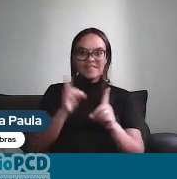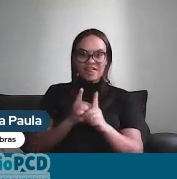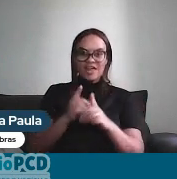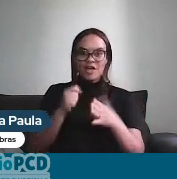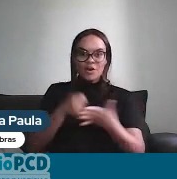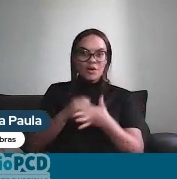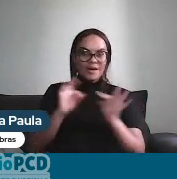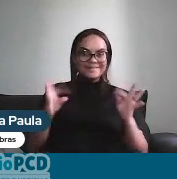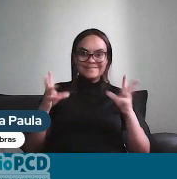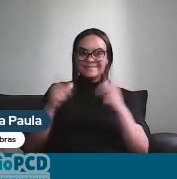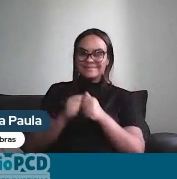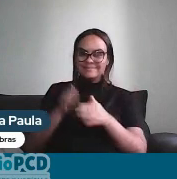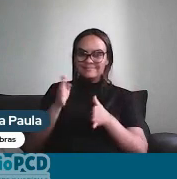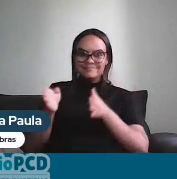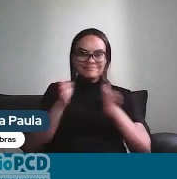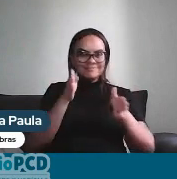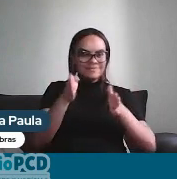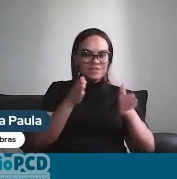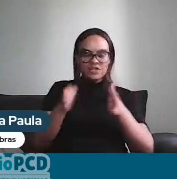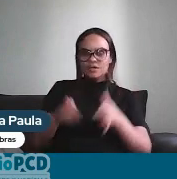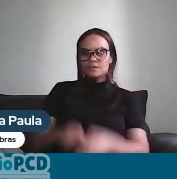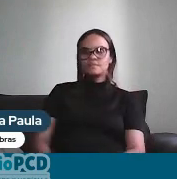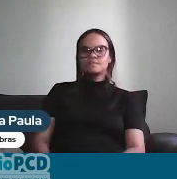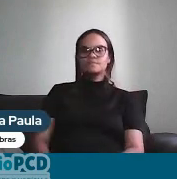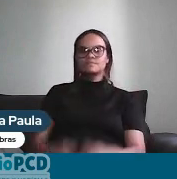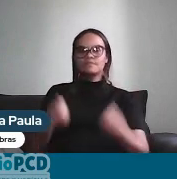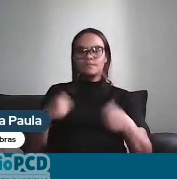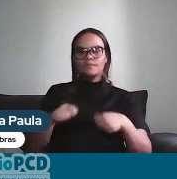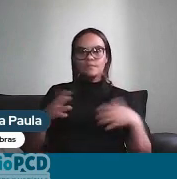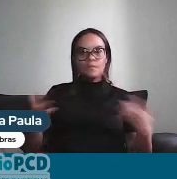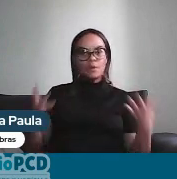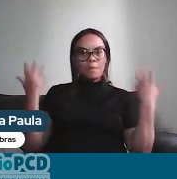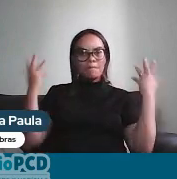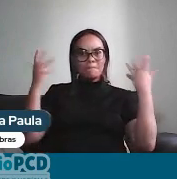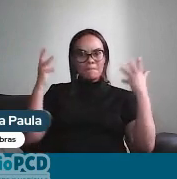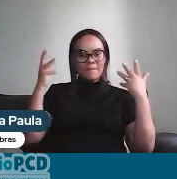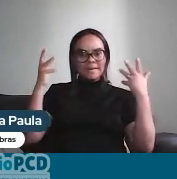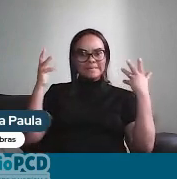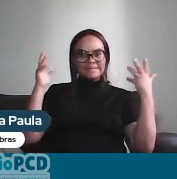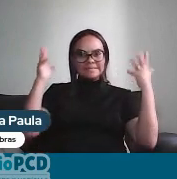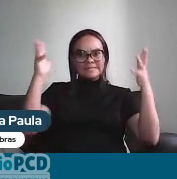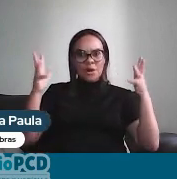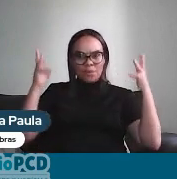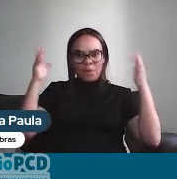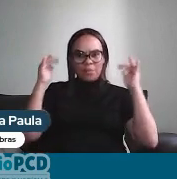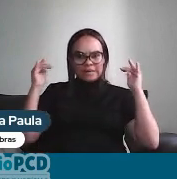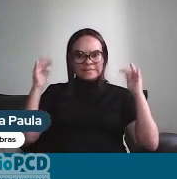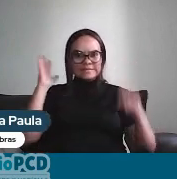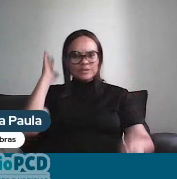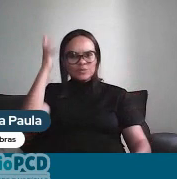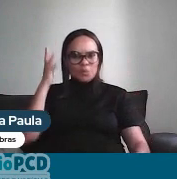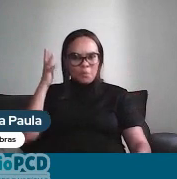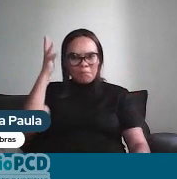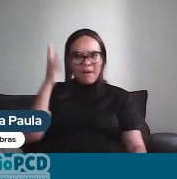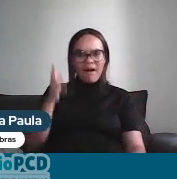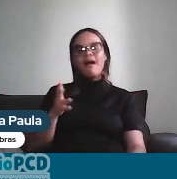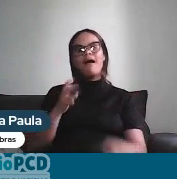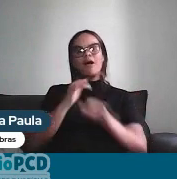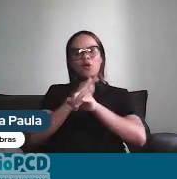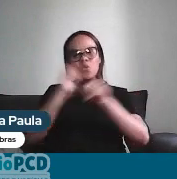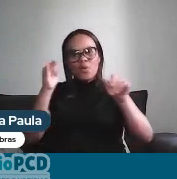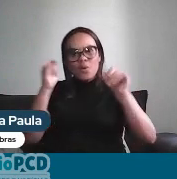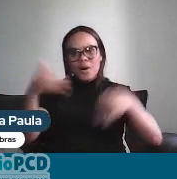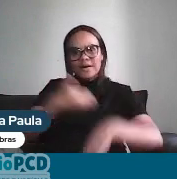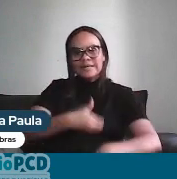a todos. Então, nós precisamos de campanhas governamentais e campanhas que